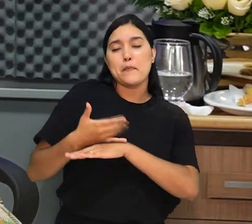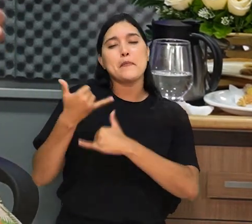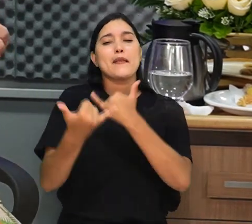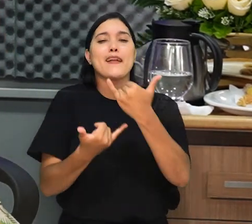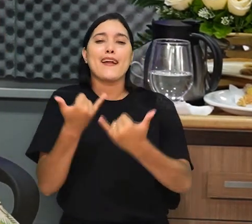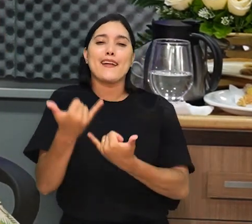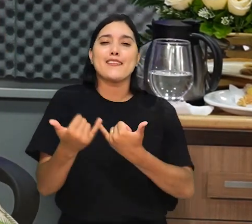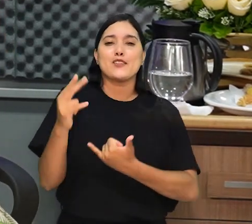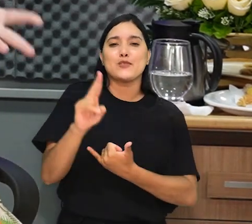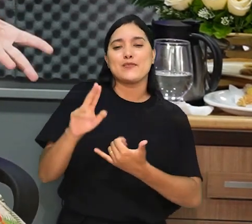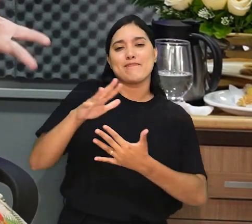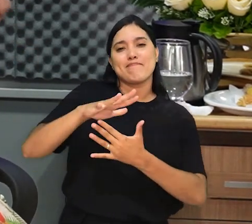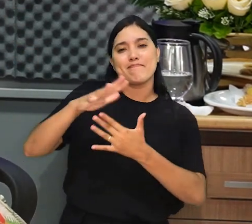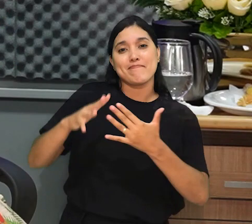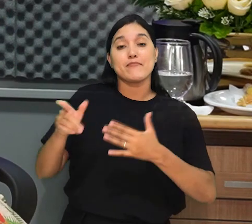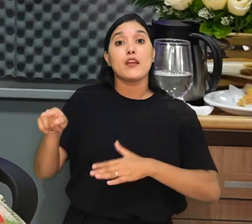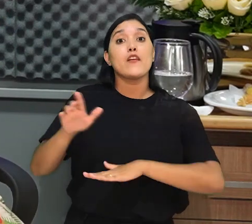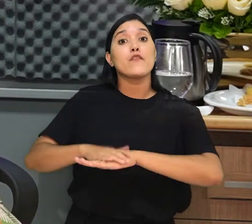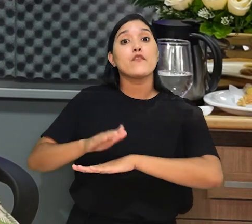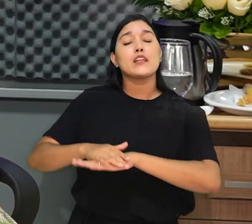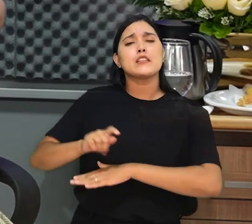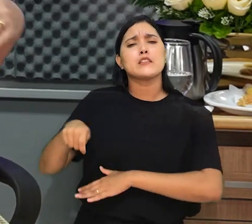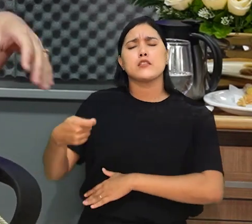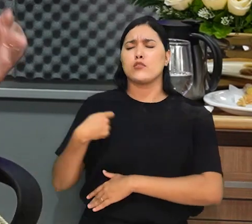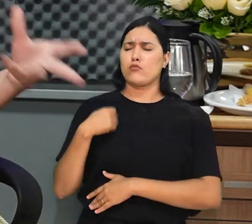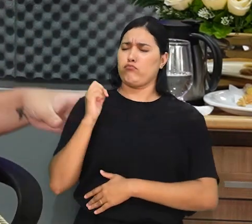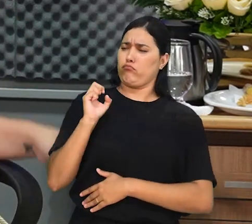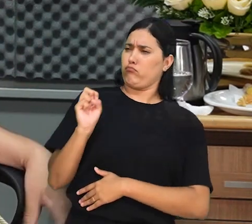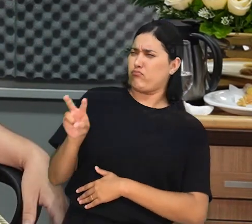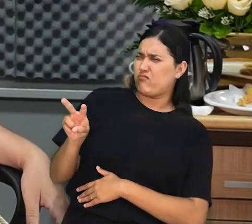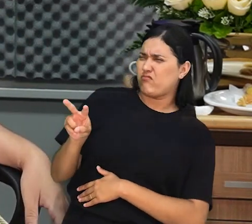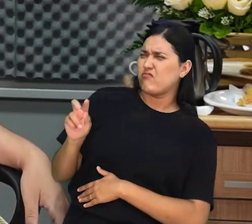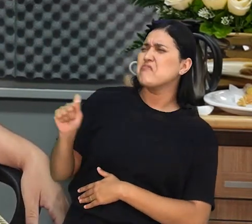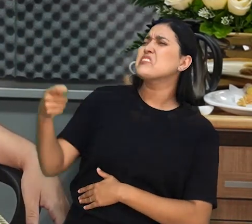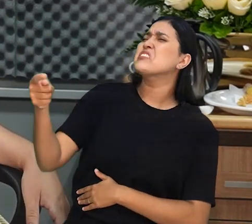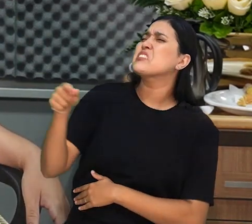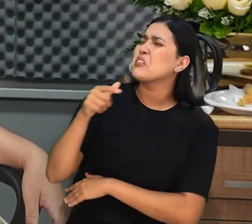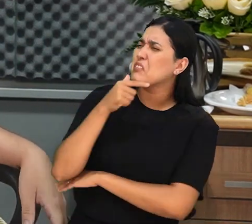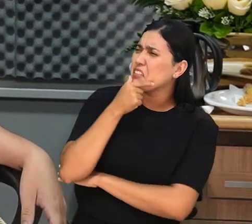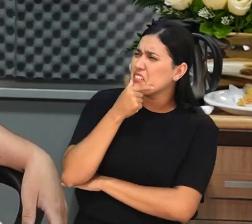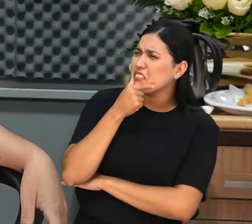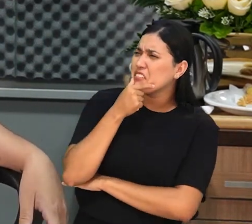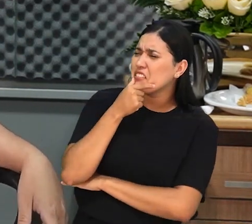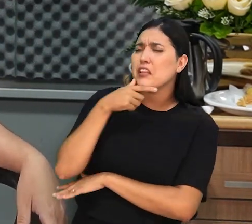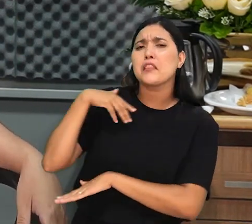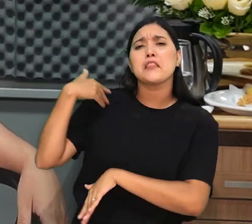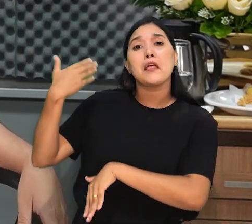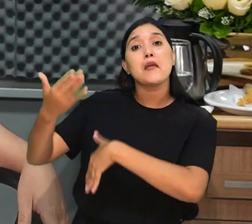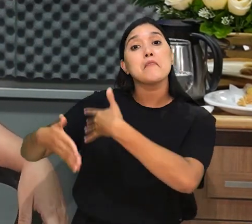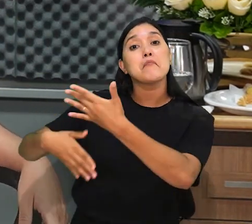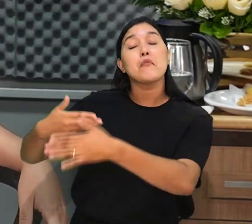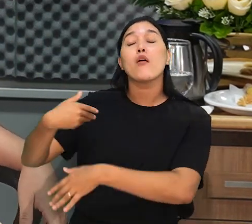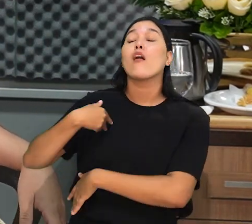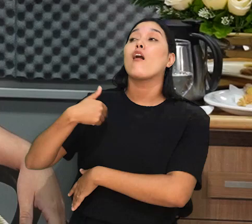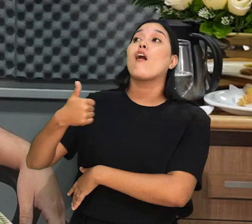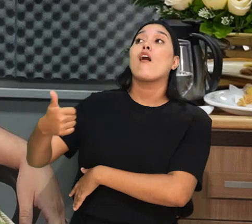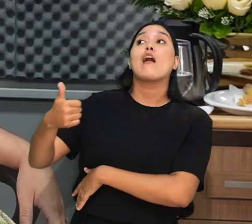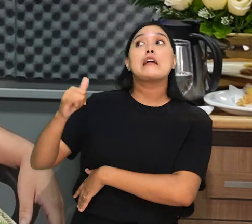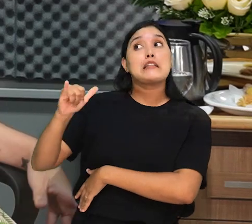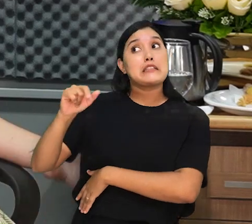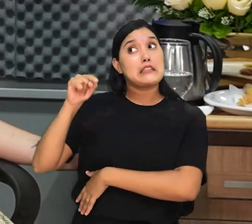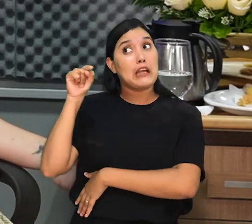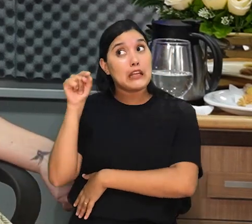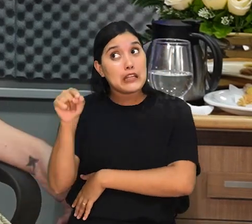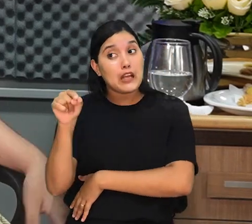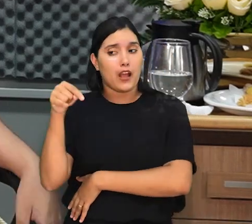para fazer uma brincadeirinha, né, com Libras. E aí ele fez o sinal e eu fiquei, que sinal é esse? E aí depois que eu vim, eu